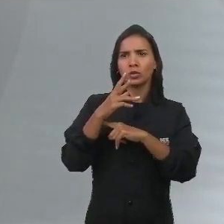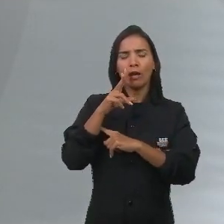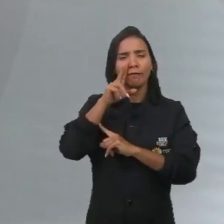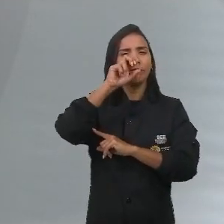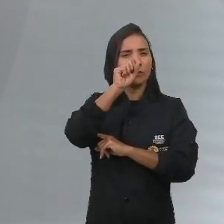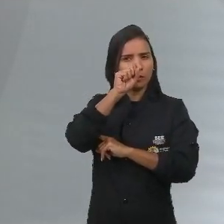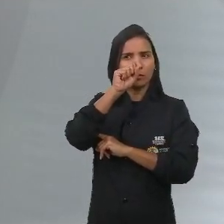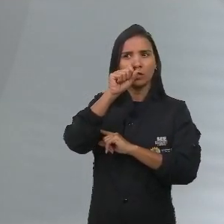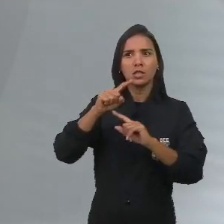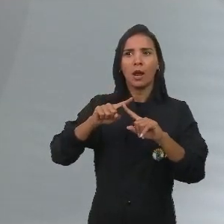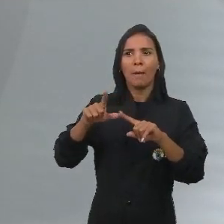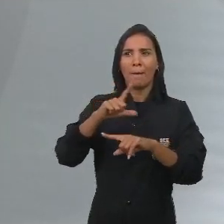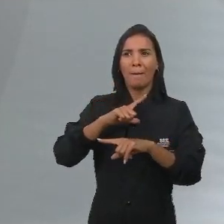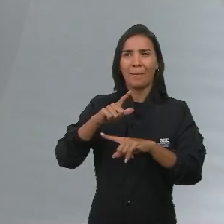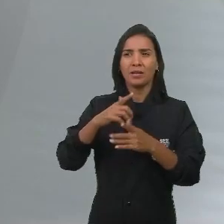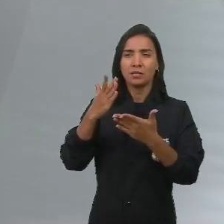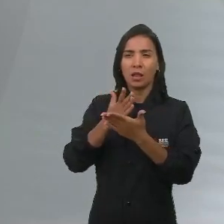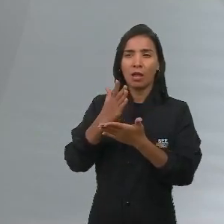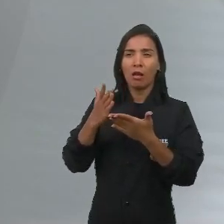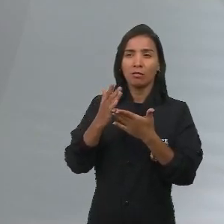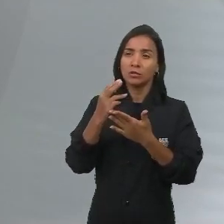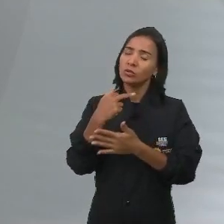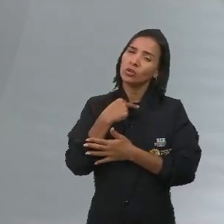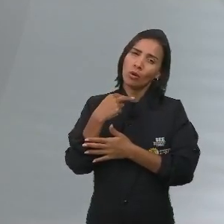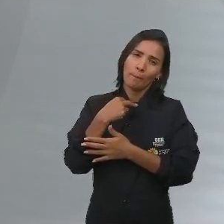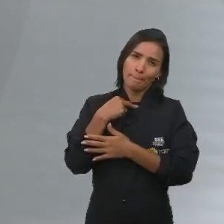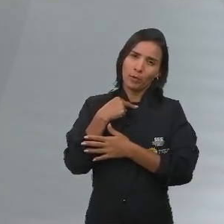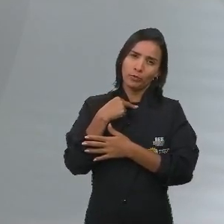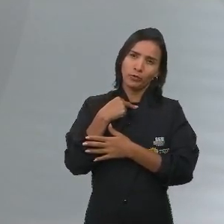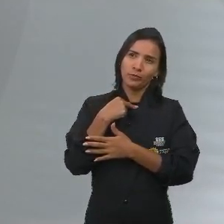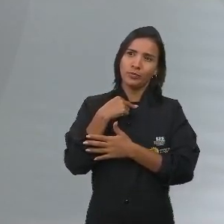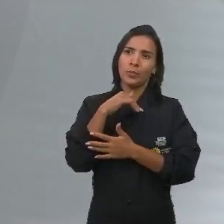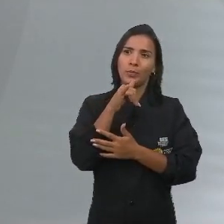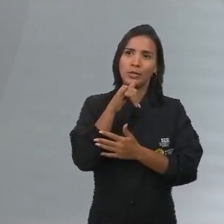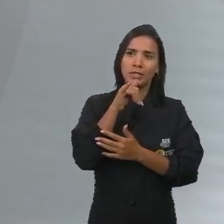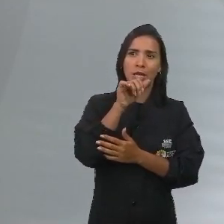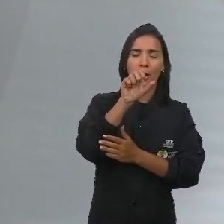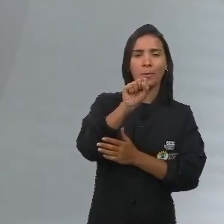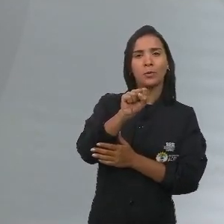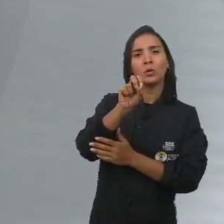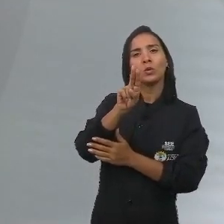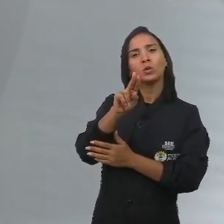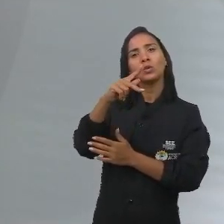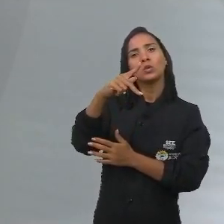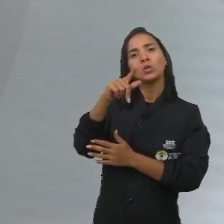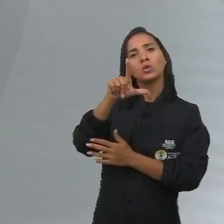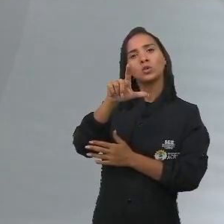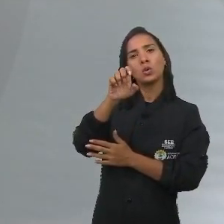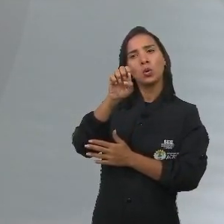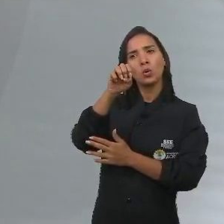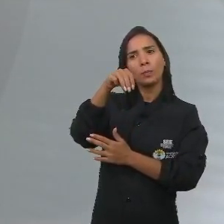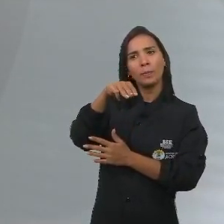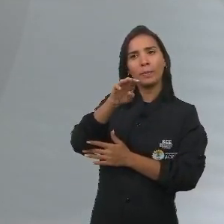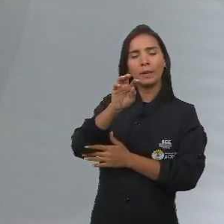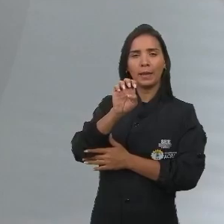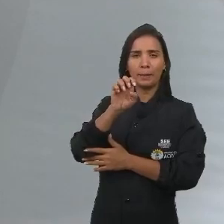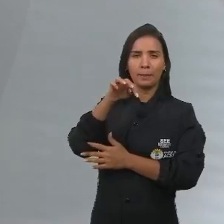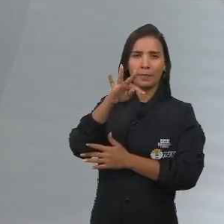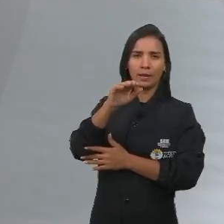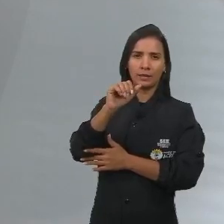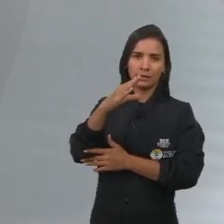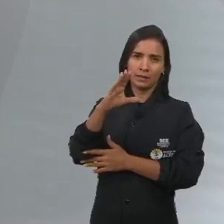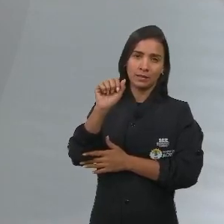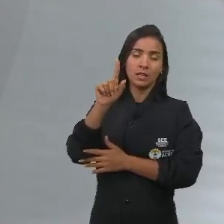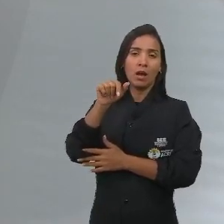do aspecto corporal todo do aspecto Cultural de forma resumida comida abreviada mas esse aspecto aí da suplementação